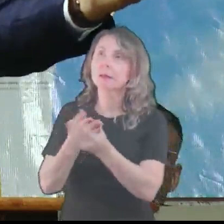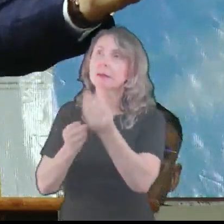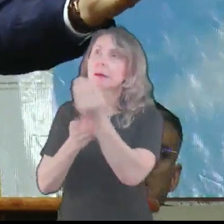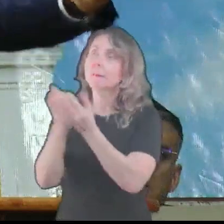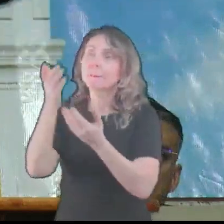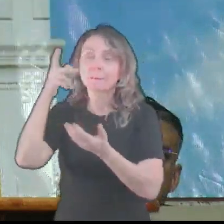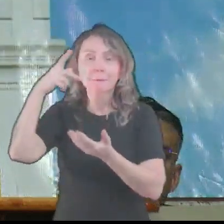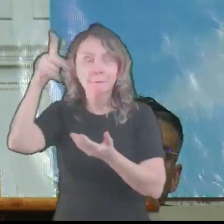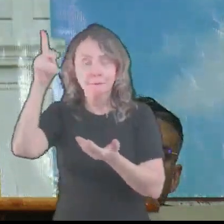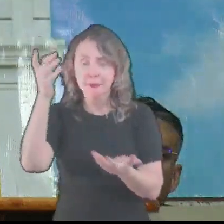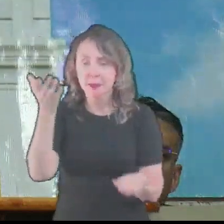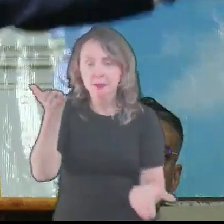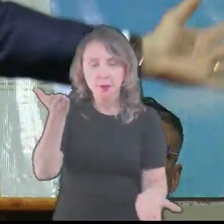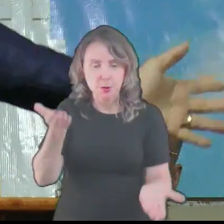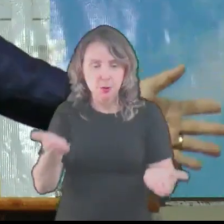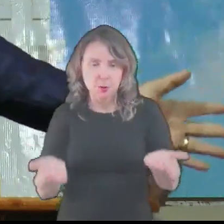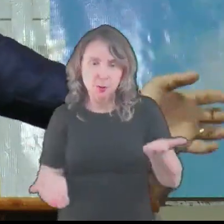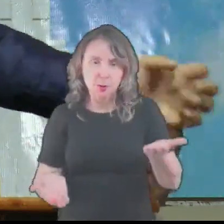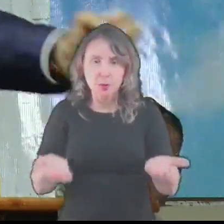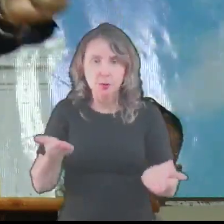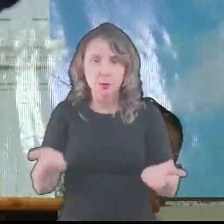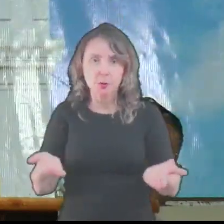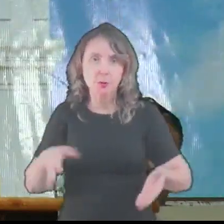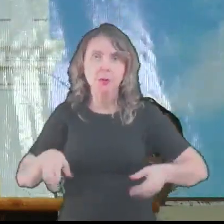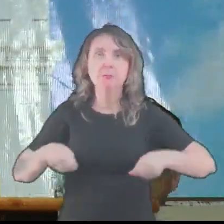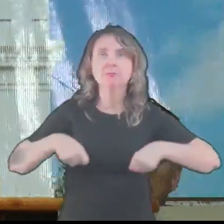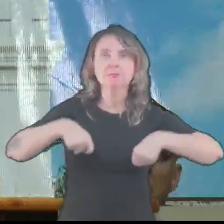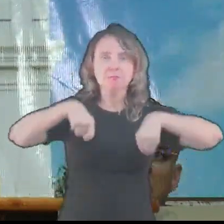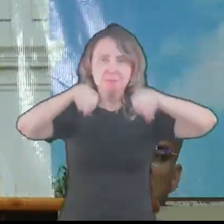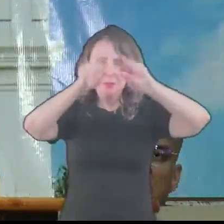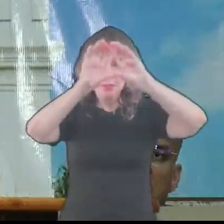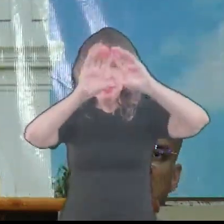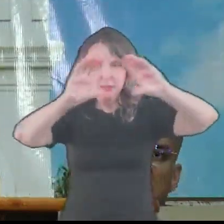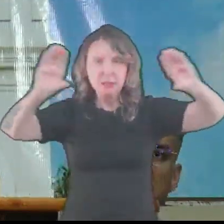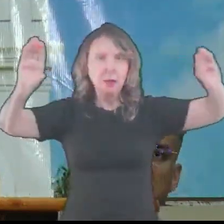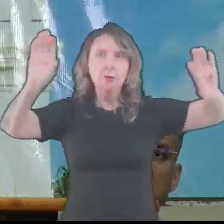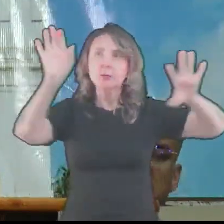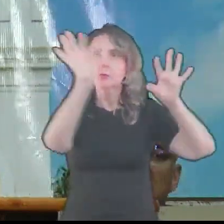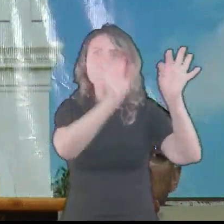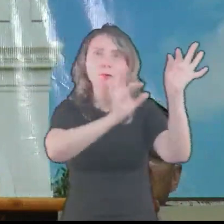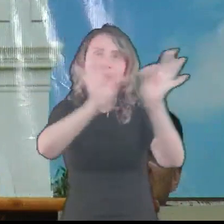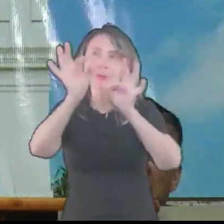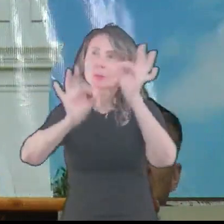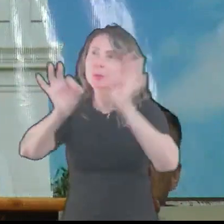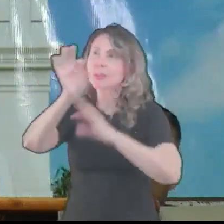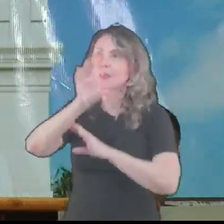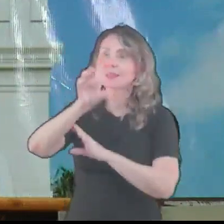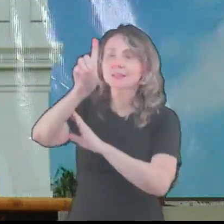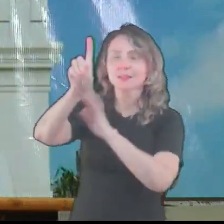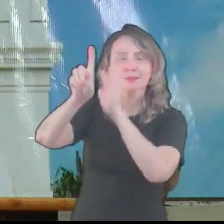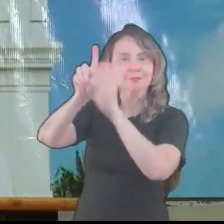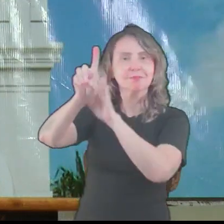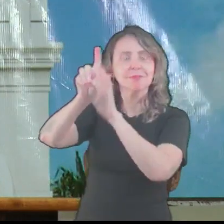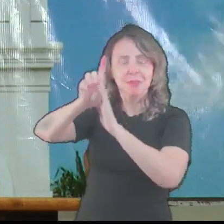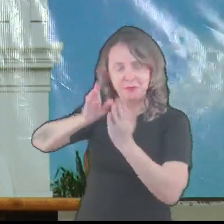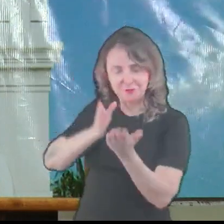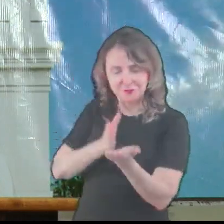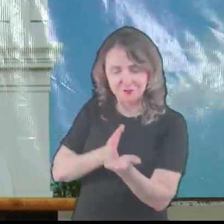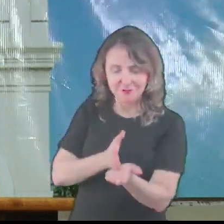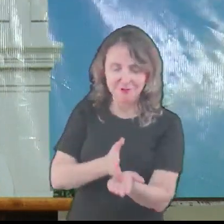balança fiel, espraia o firmamento, porque ele é grande e é fiel.